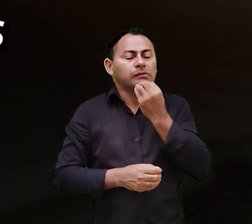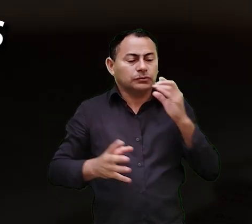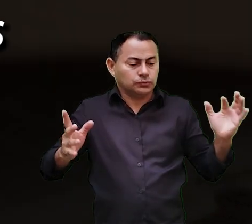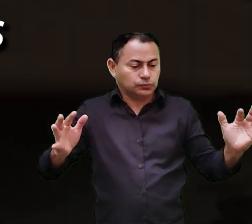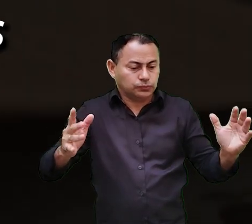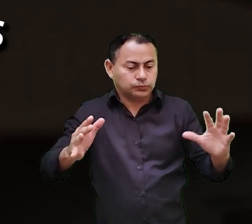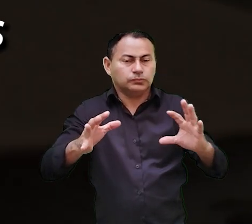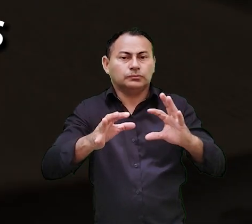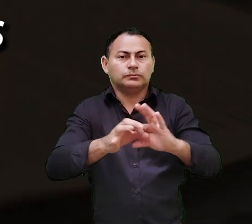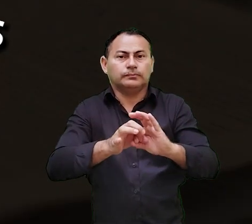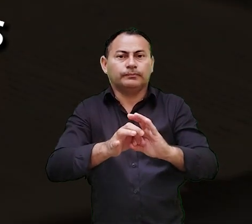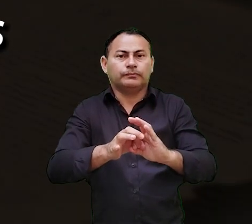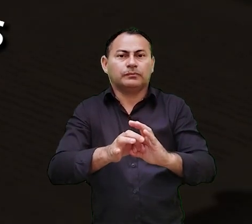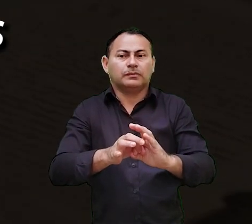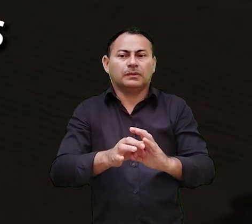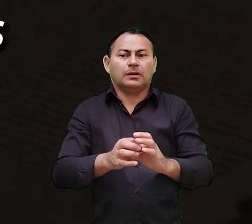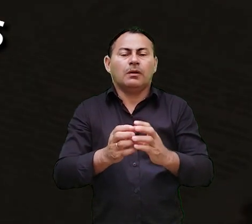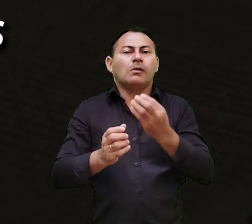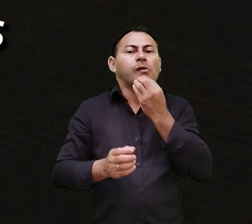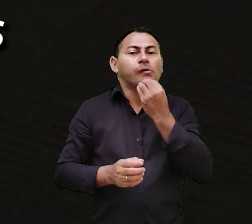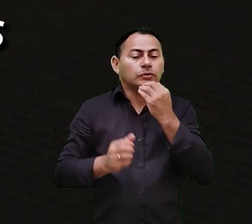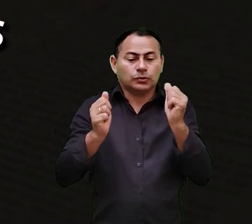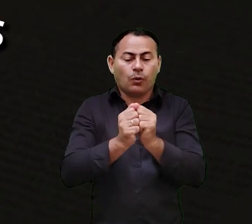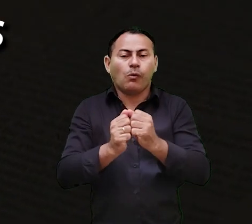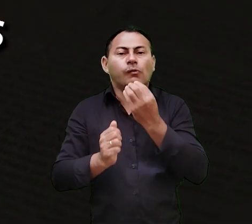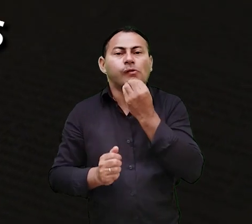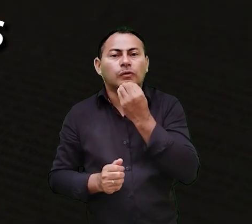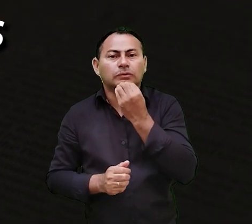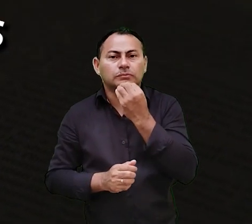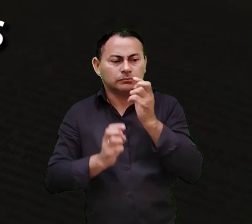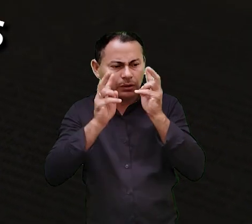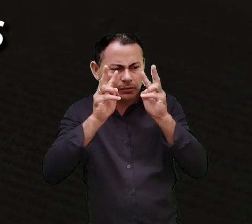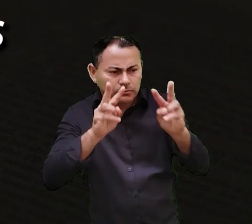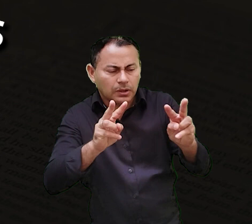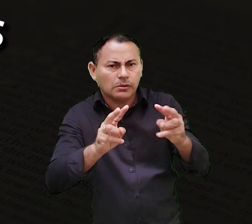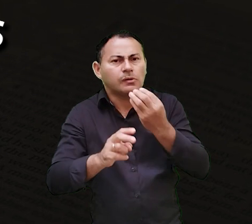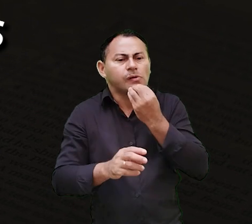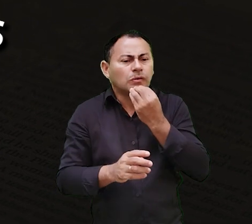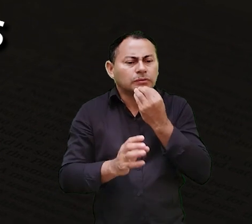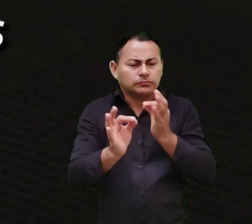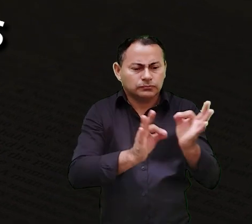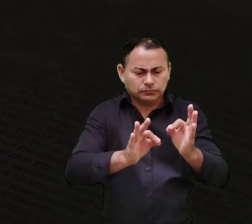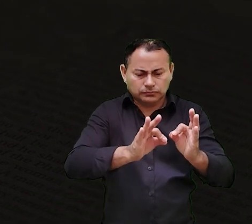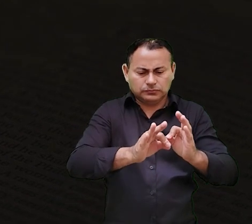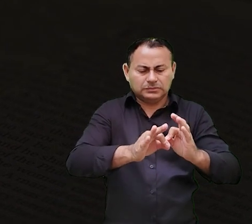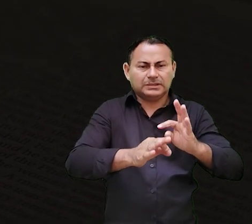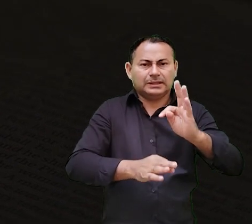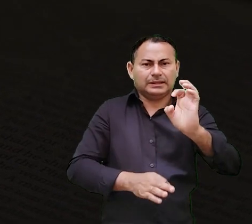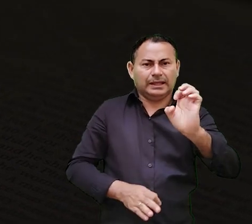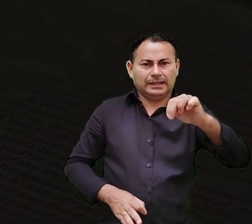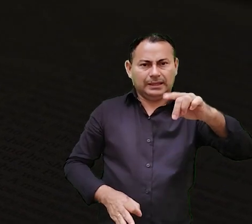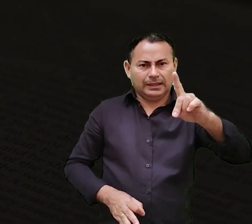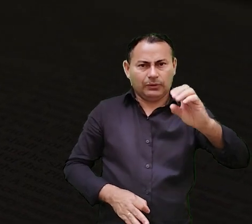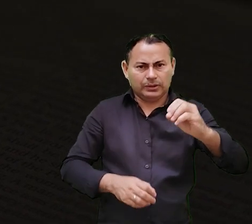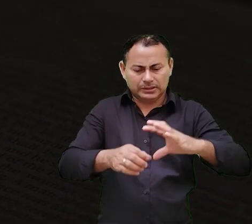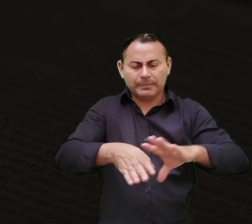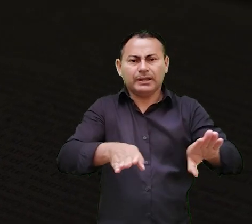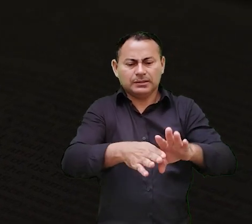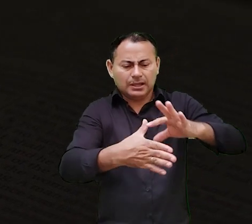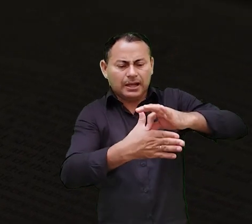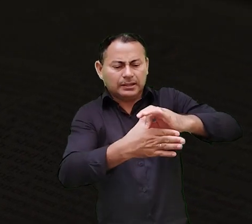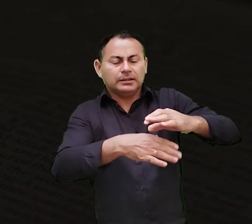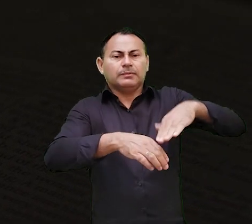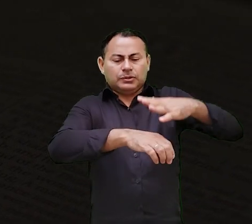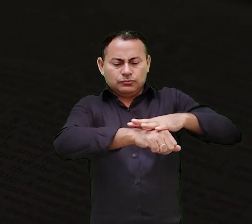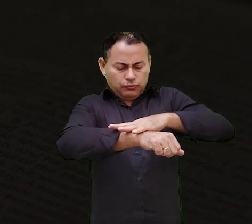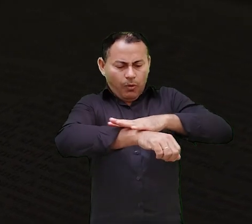e os ossos se juntaram, osso com osso. Olhei, e os ossos foram cobertos de tendões e de